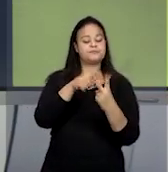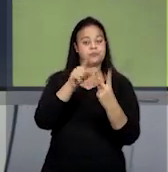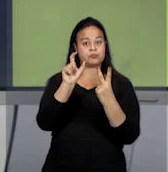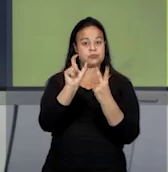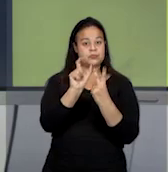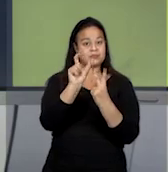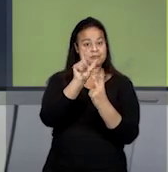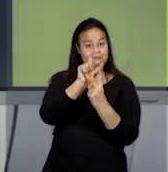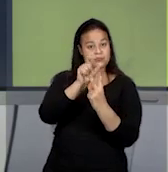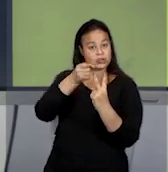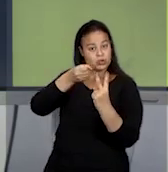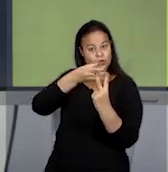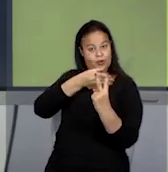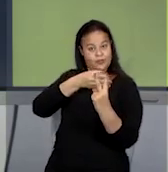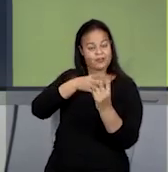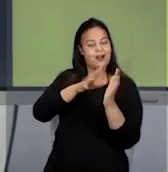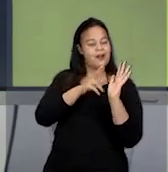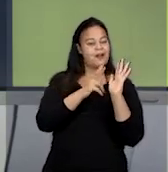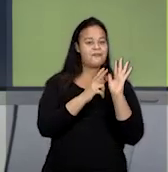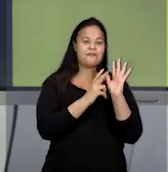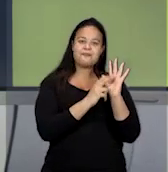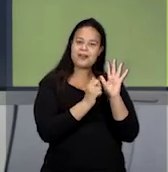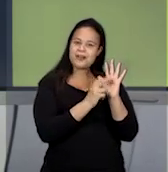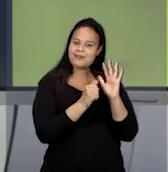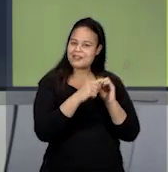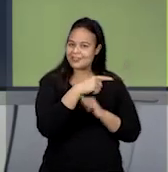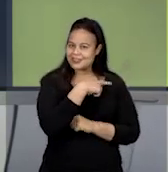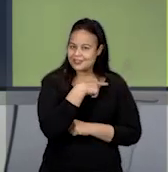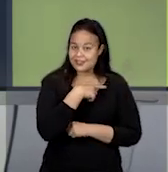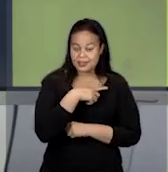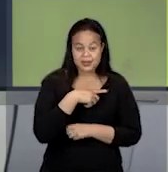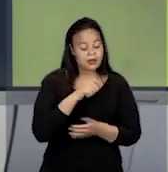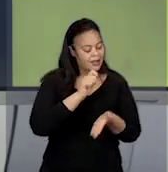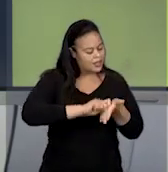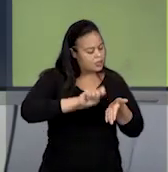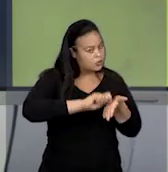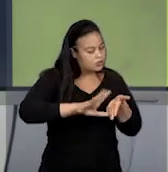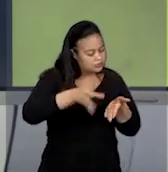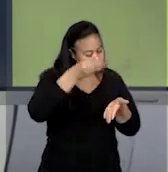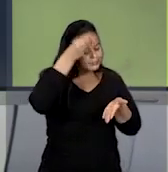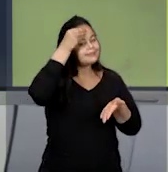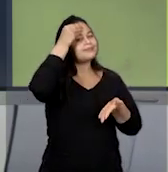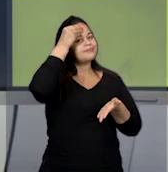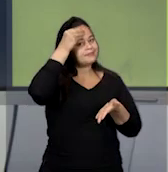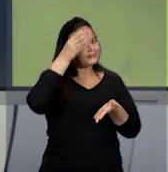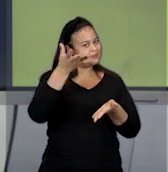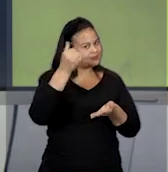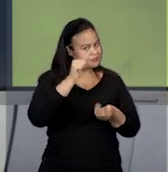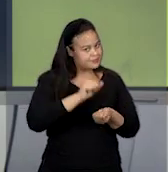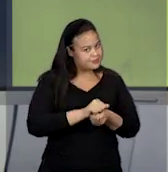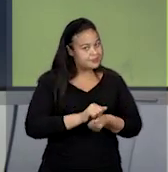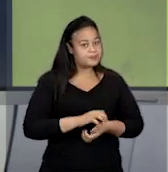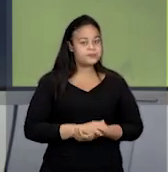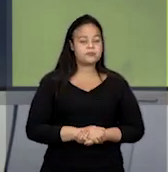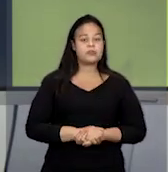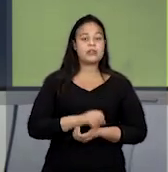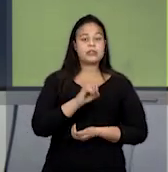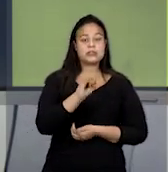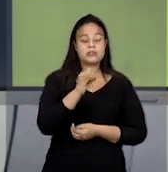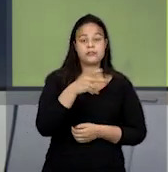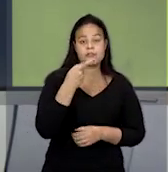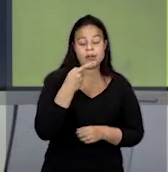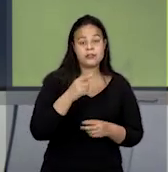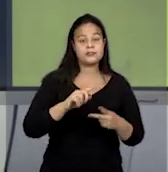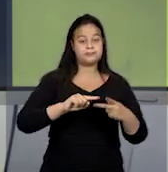aí para a gente acrescentar no nosso vocabulário. Então, pega papel, caneta, anota e vamos lá. Quando eu falo que um